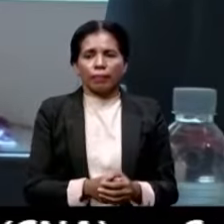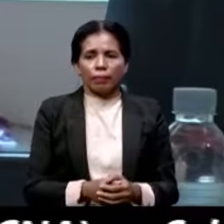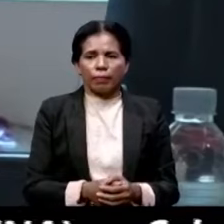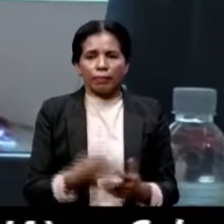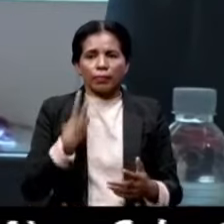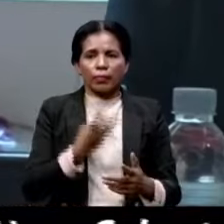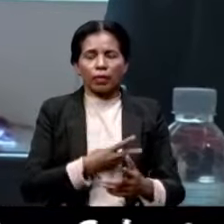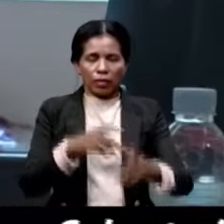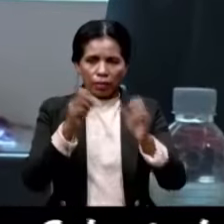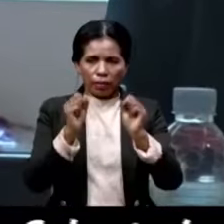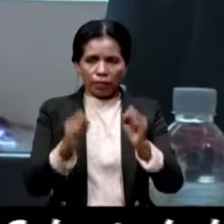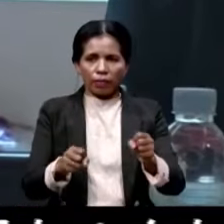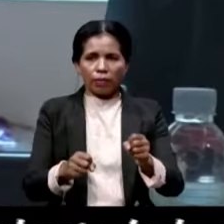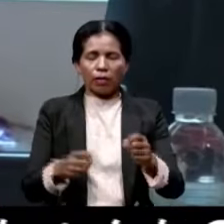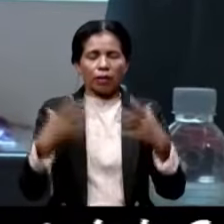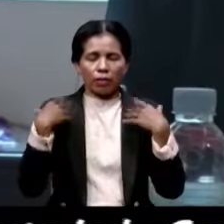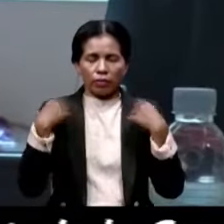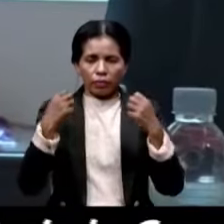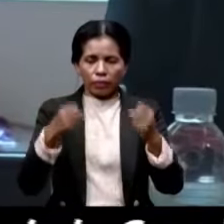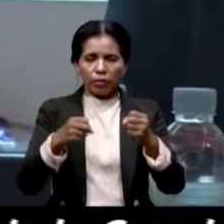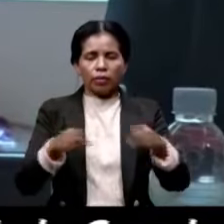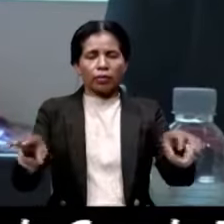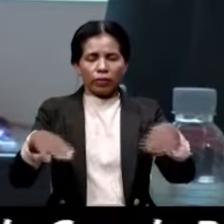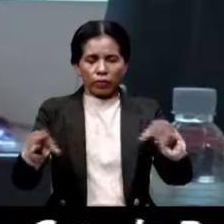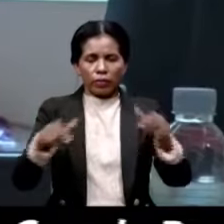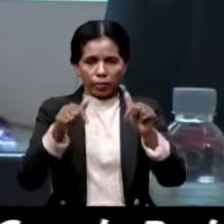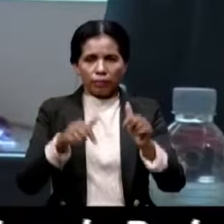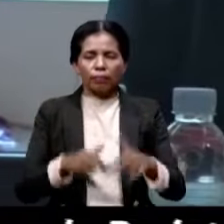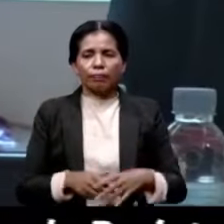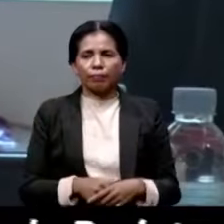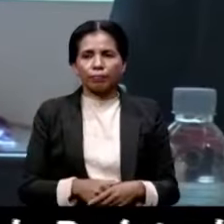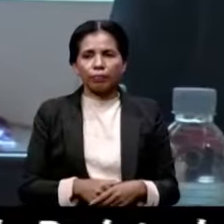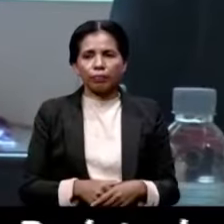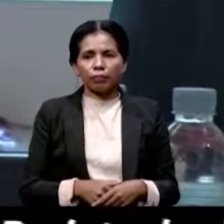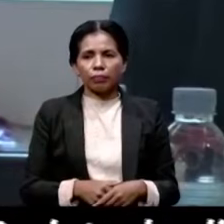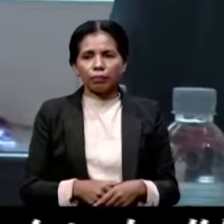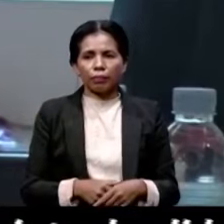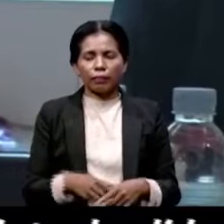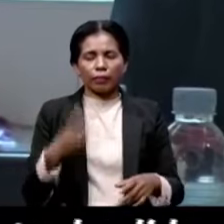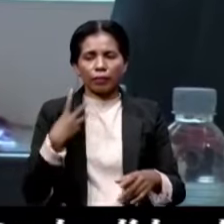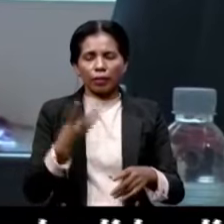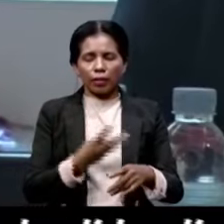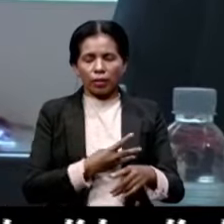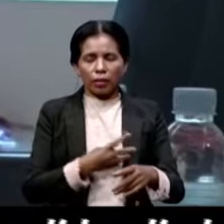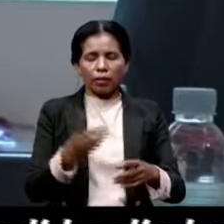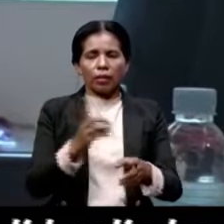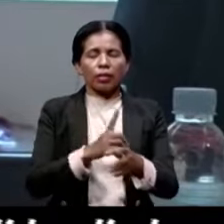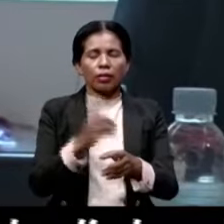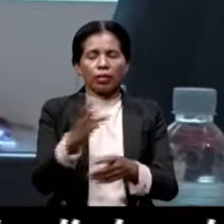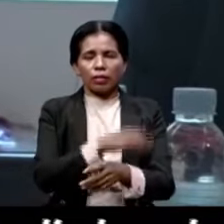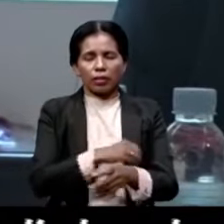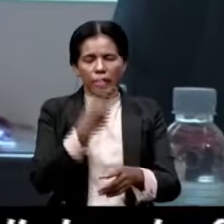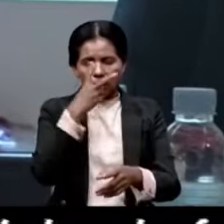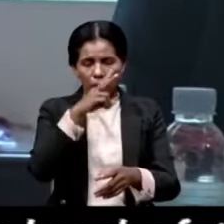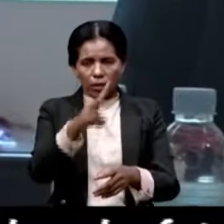E também a força serviço de né? Pois dizia de monodemografia e a ela,